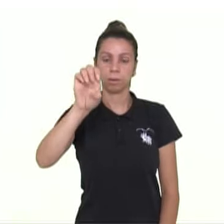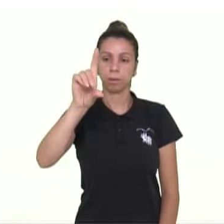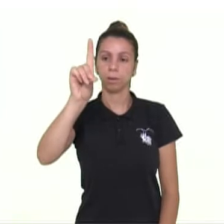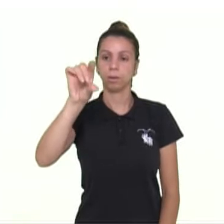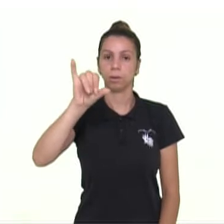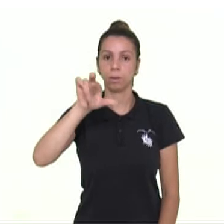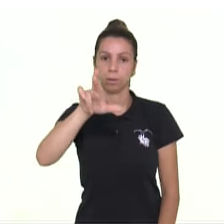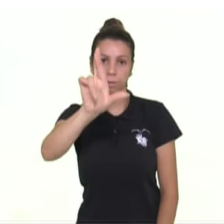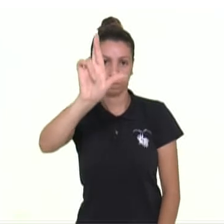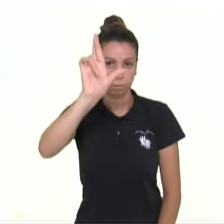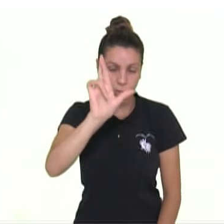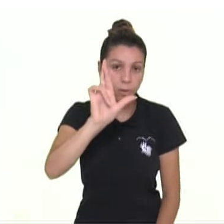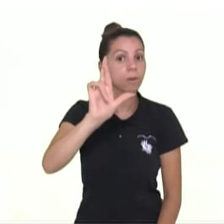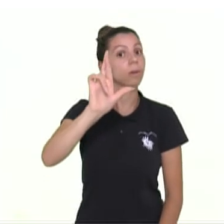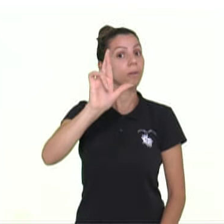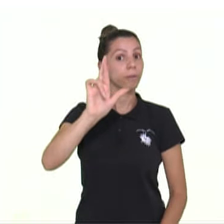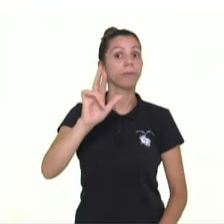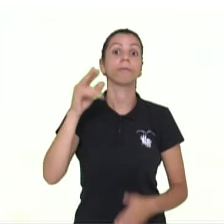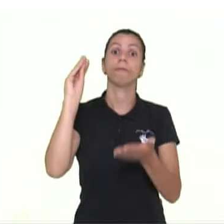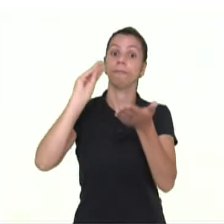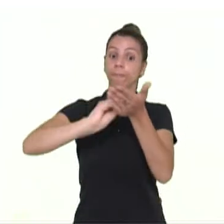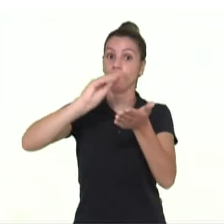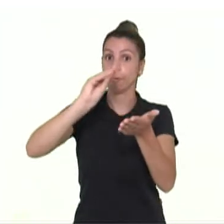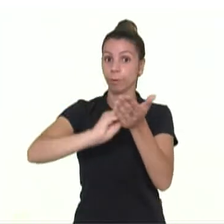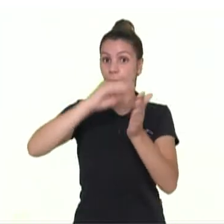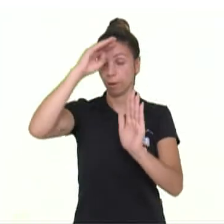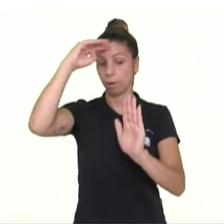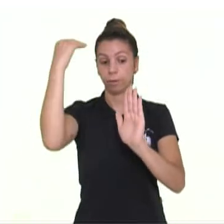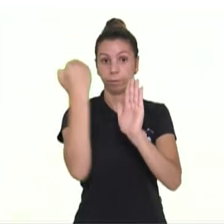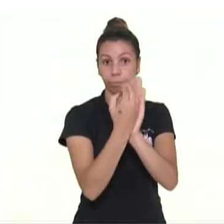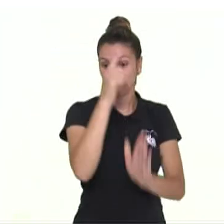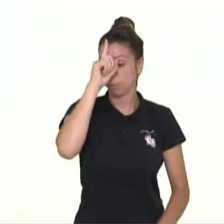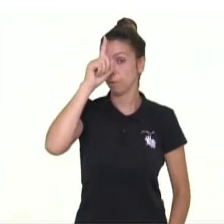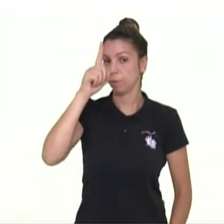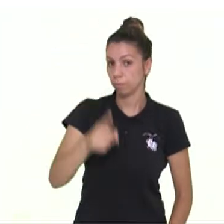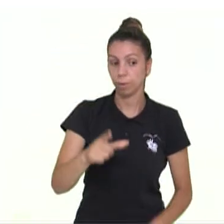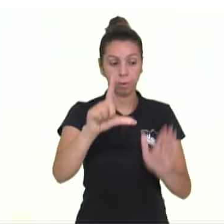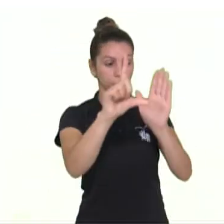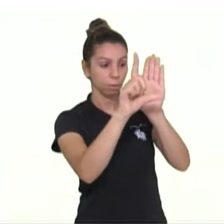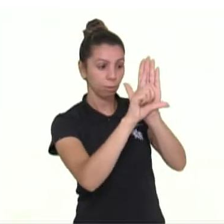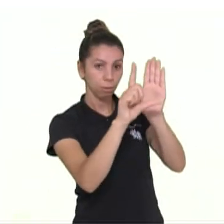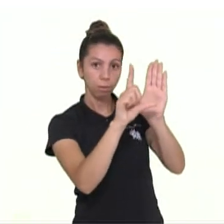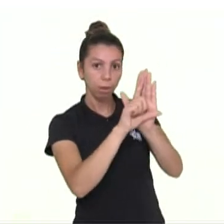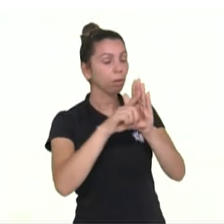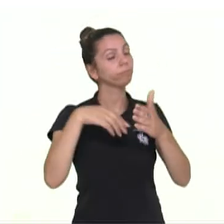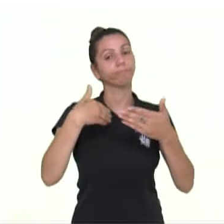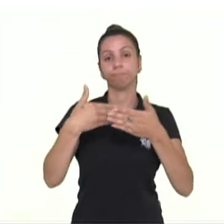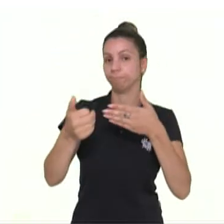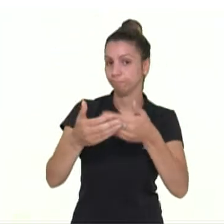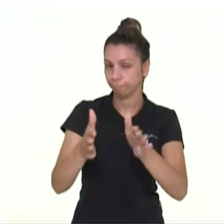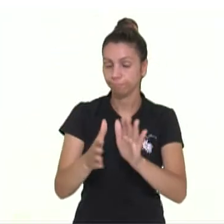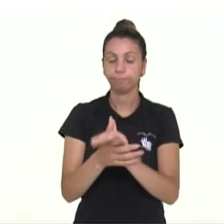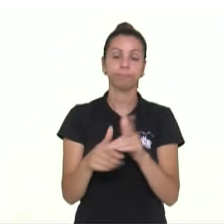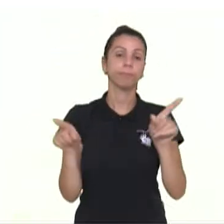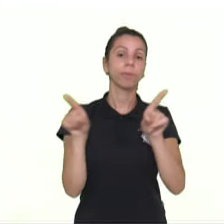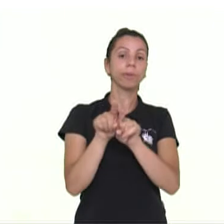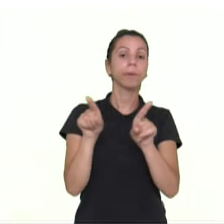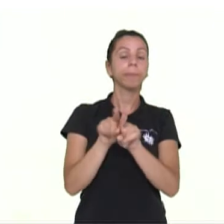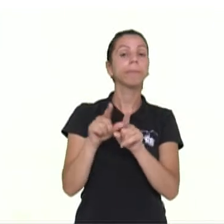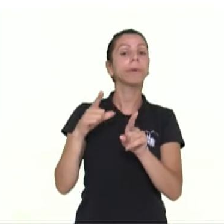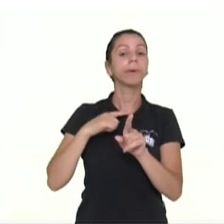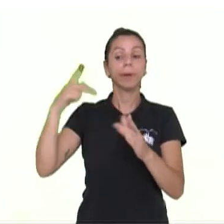algo, desrespeitar uma ordem, uma lei, um procedimento, etc.